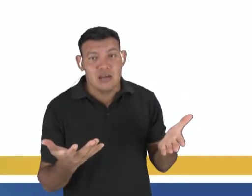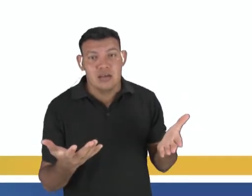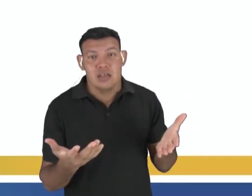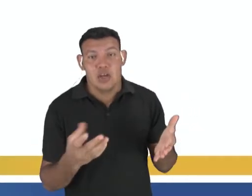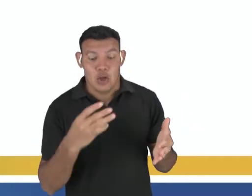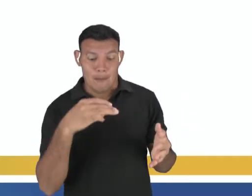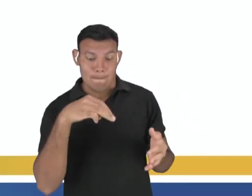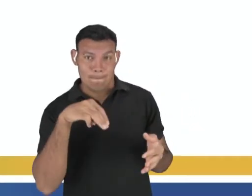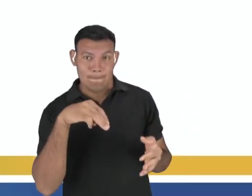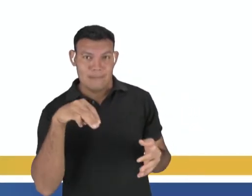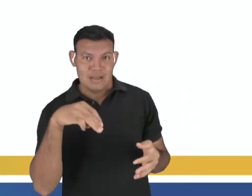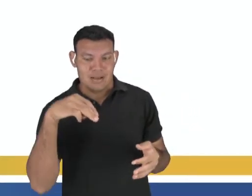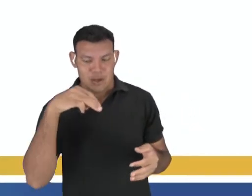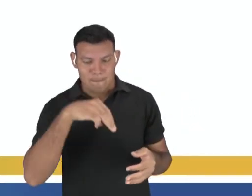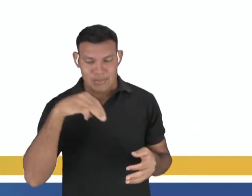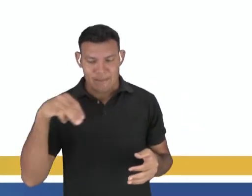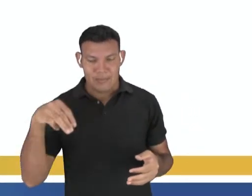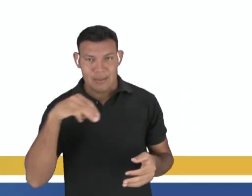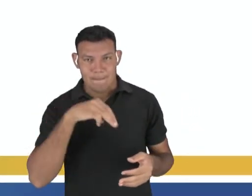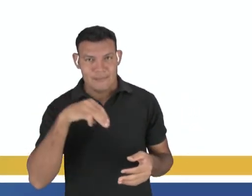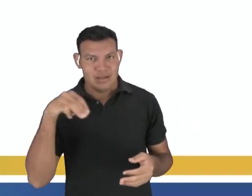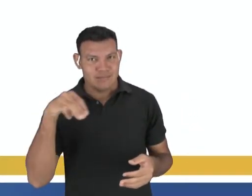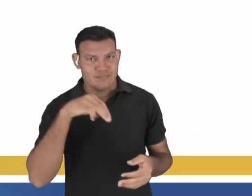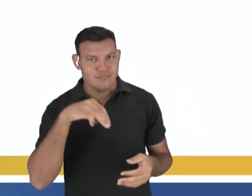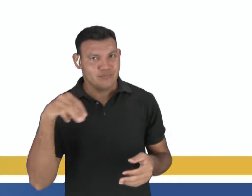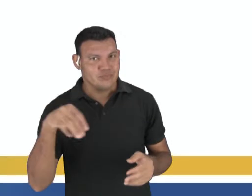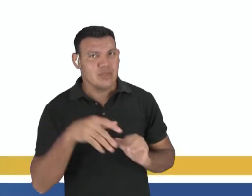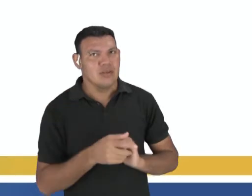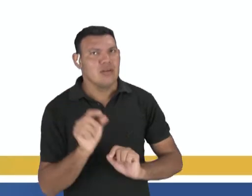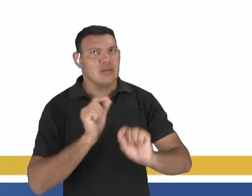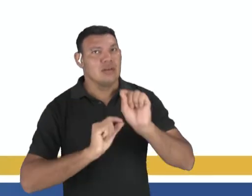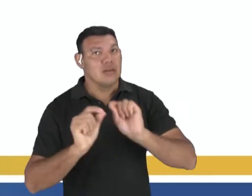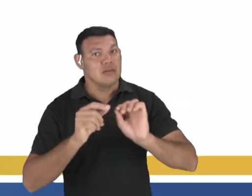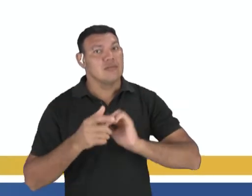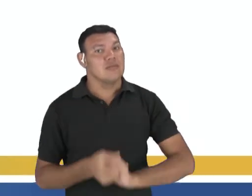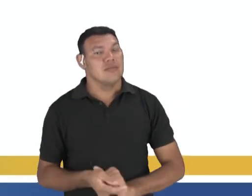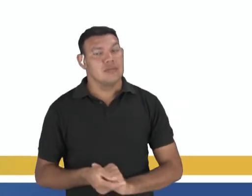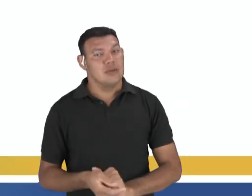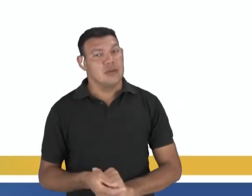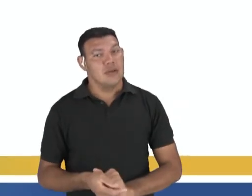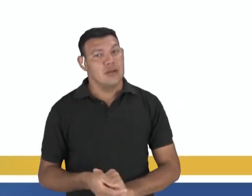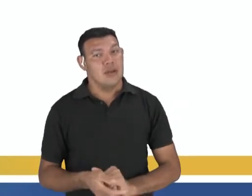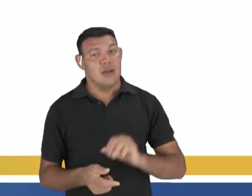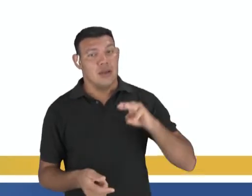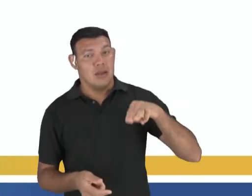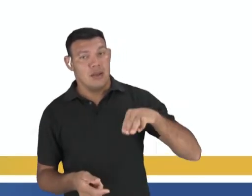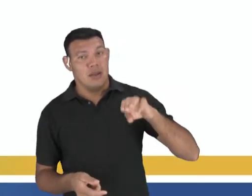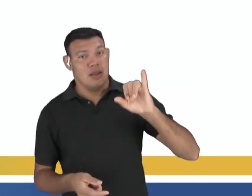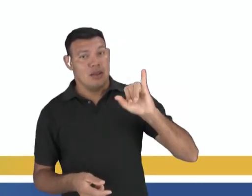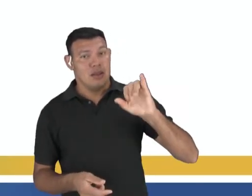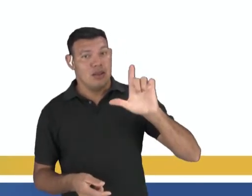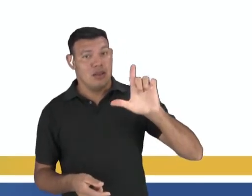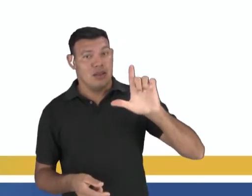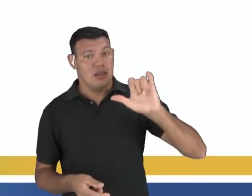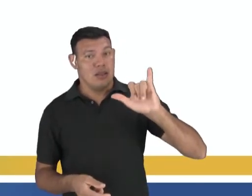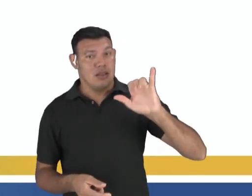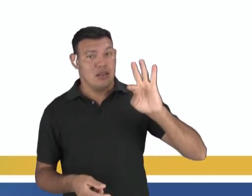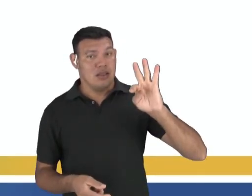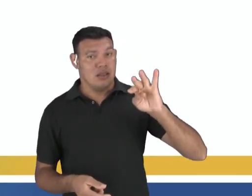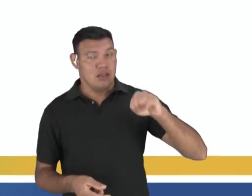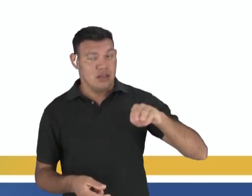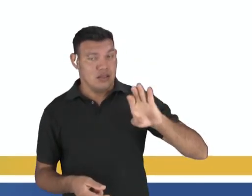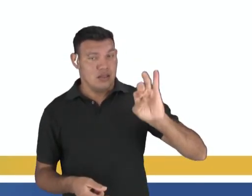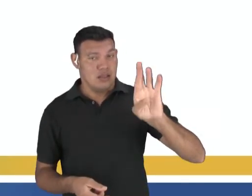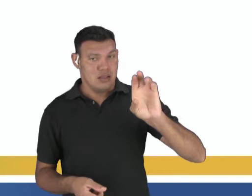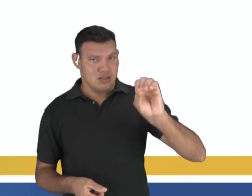seria o milímetro, né? Vamos lá, relembrando o que é o milímetro. O milímetro, ele é a 10ª parte, né,